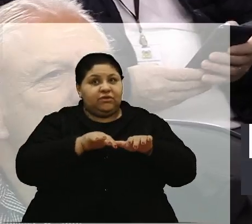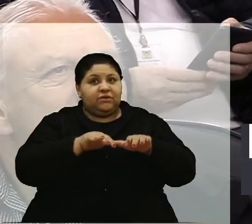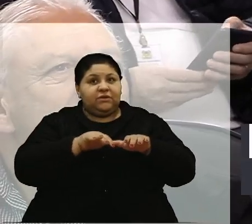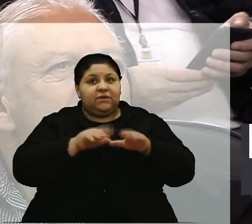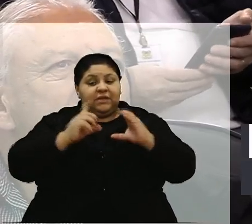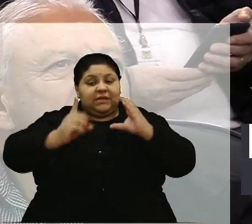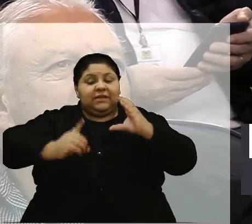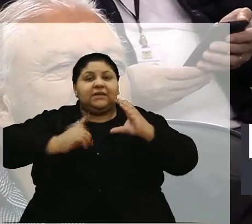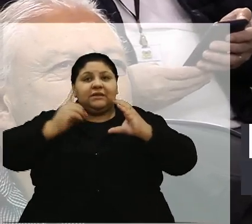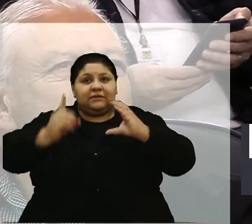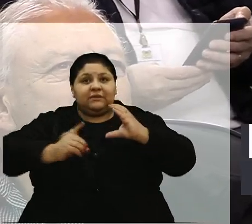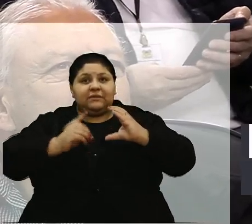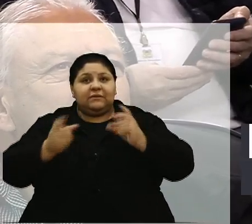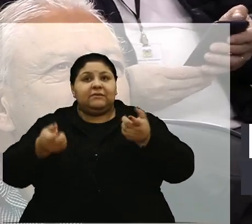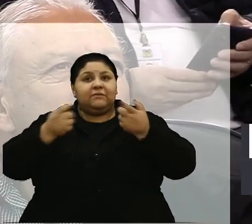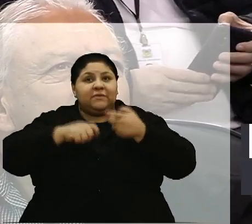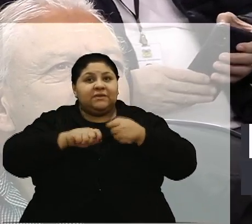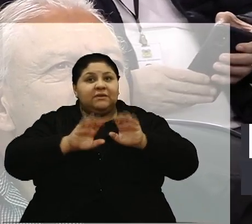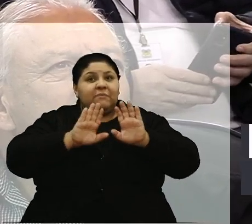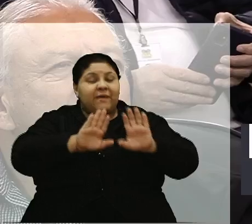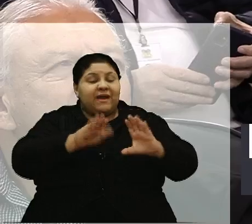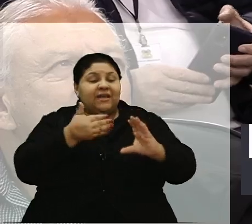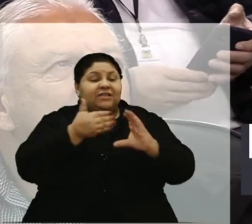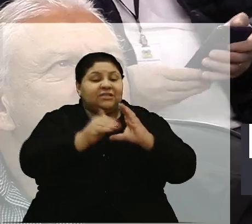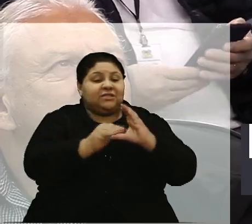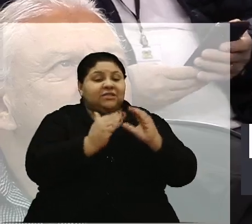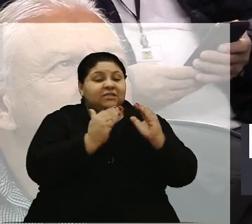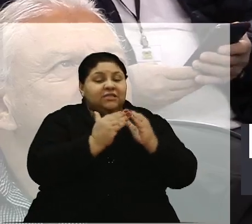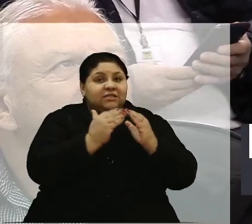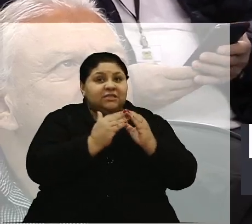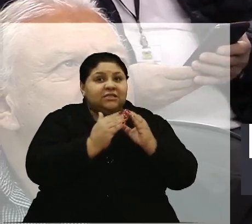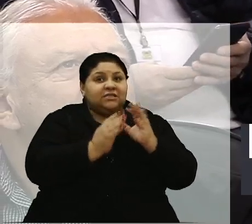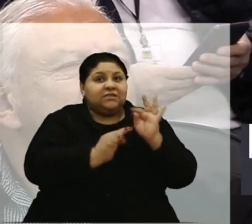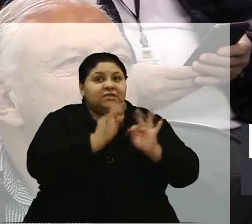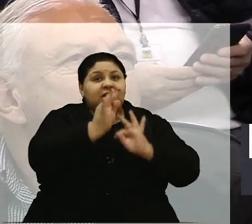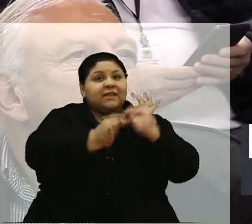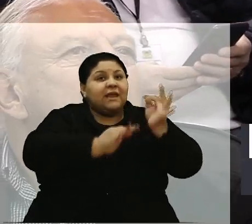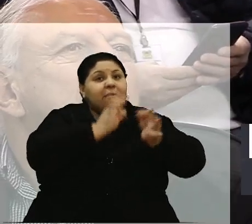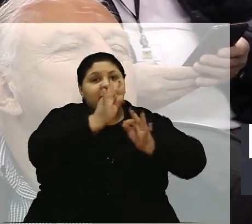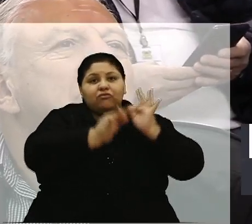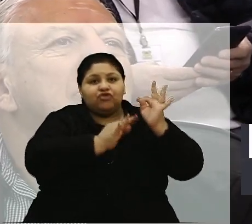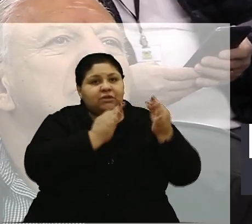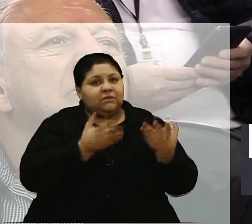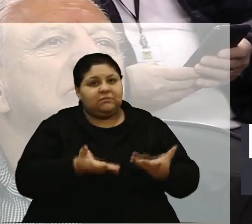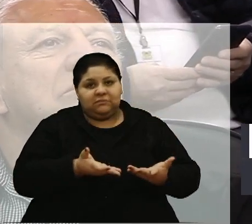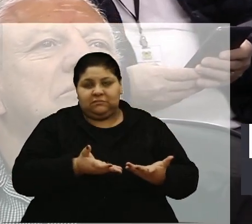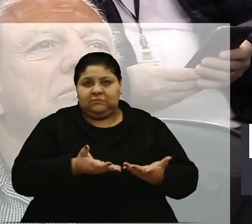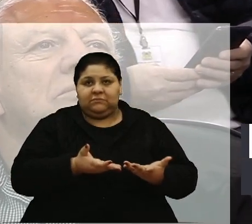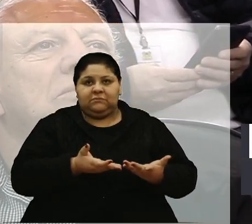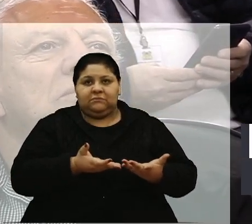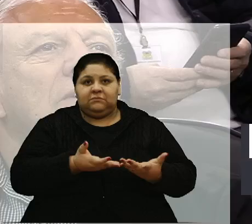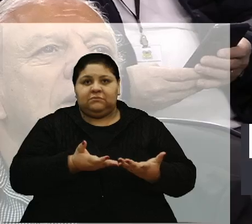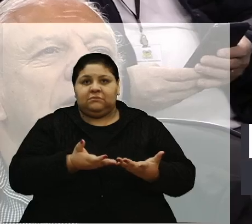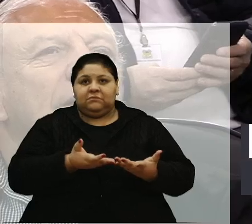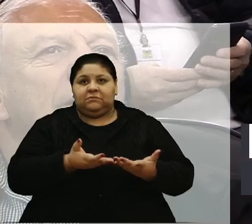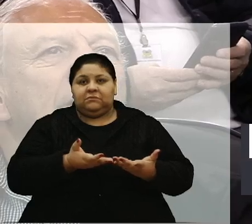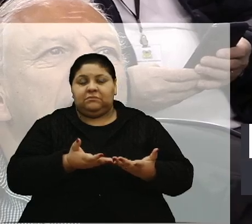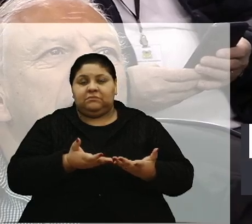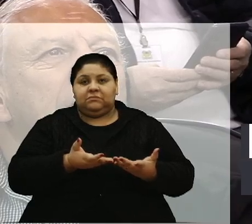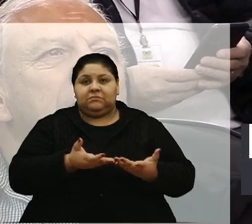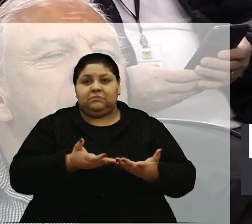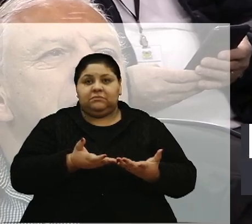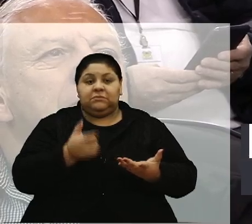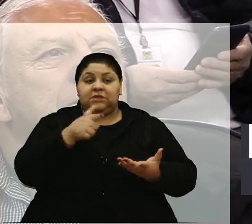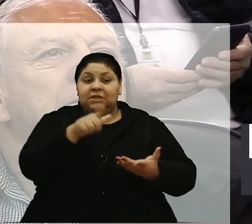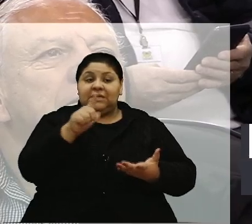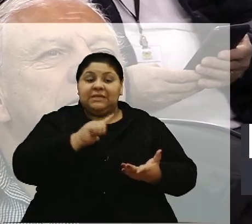Deputados, deve parar de enviar dinheiro para essas residências terapêuticas, comunidades terapêuticas, que é onde tem